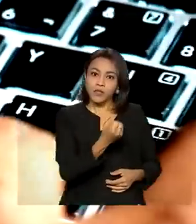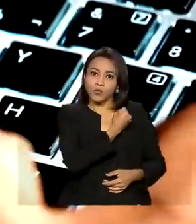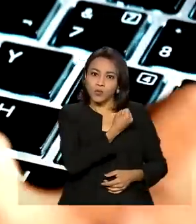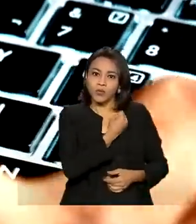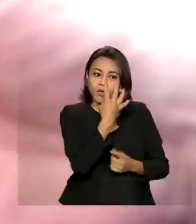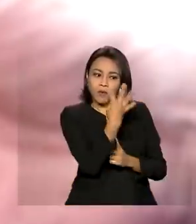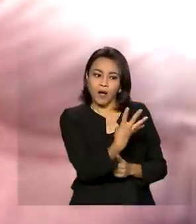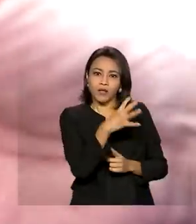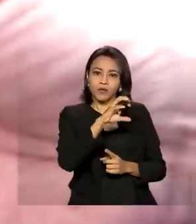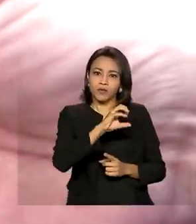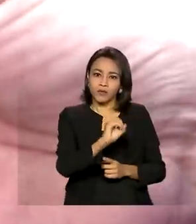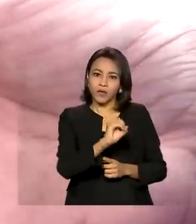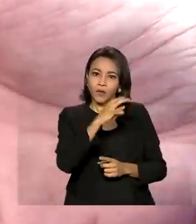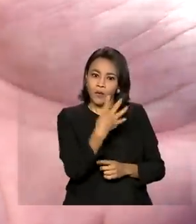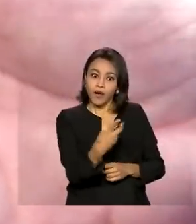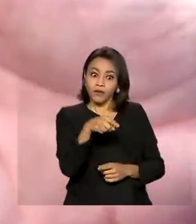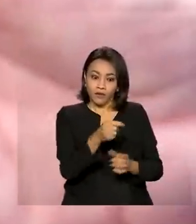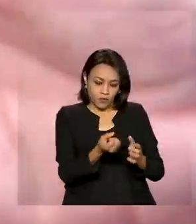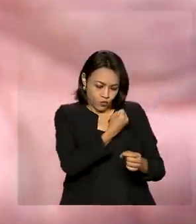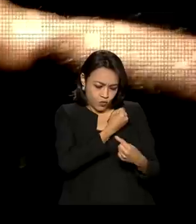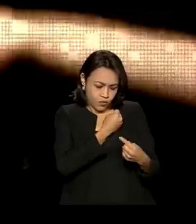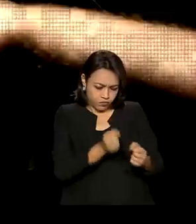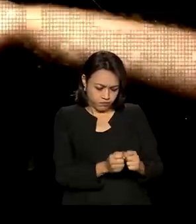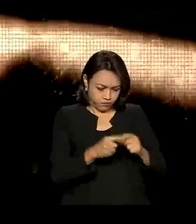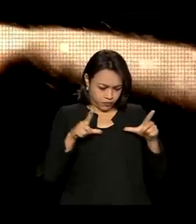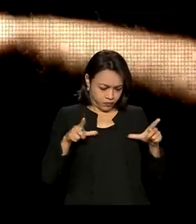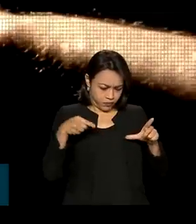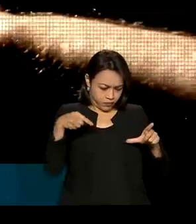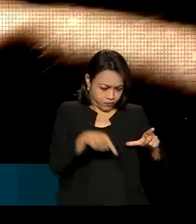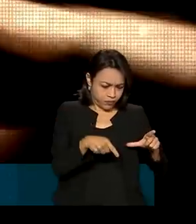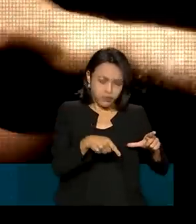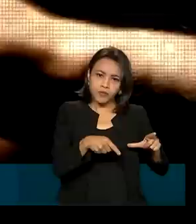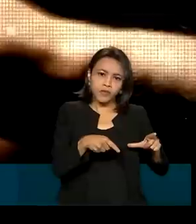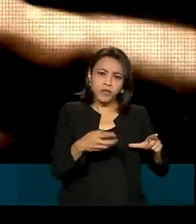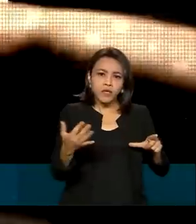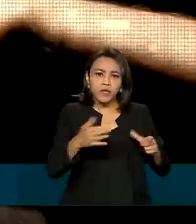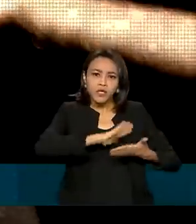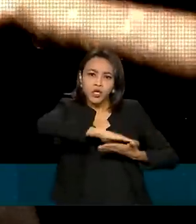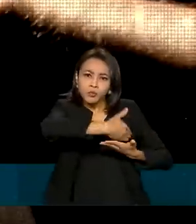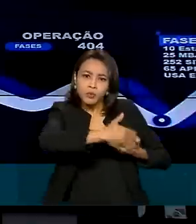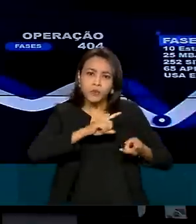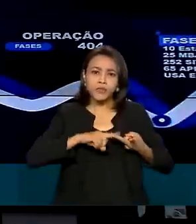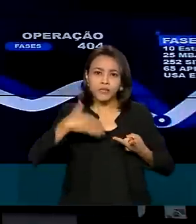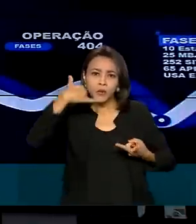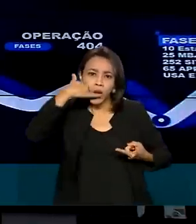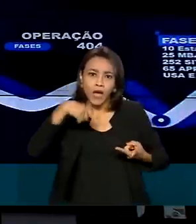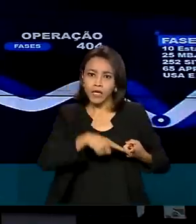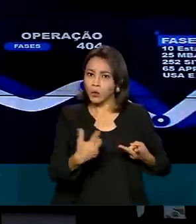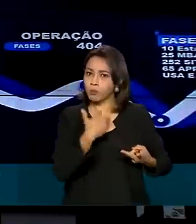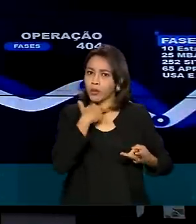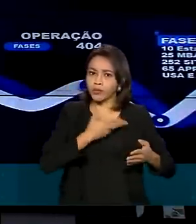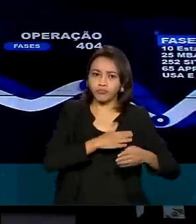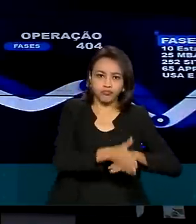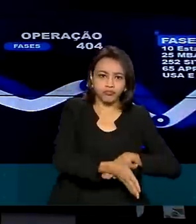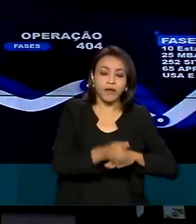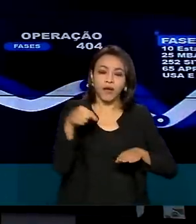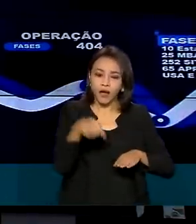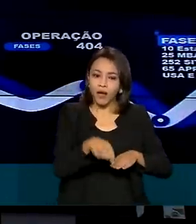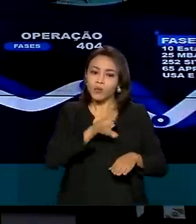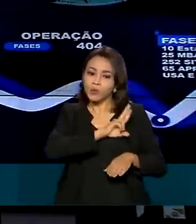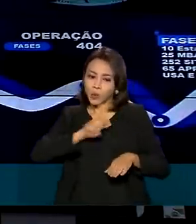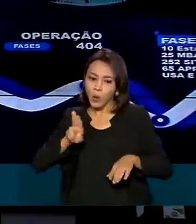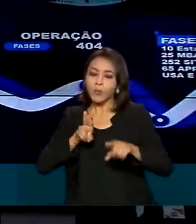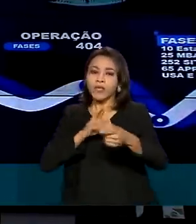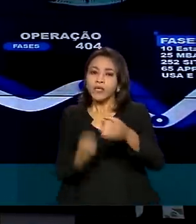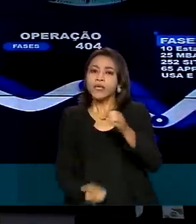em notebooks e celulares quando ocorre um erro e a página está indisponível nome adequado para